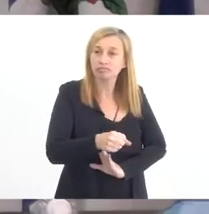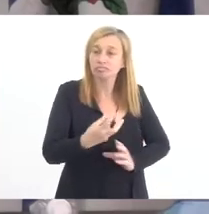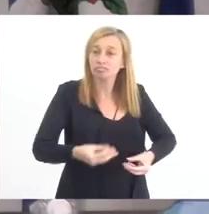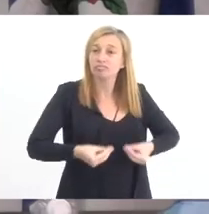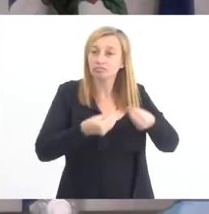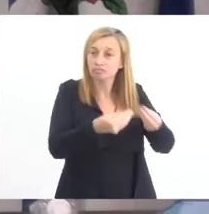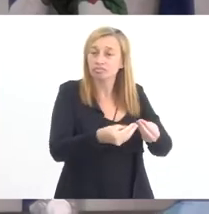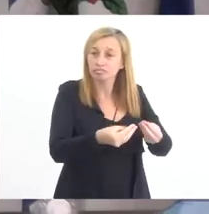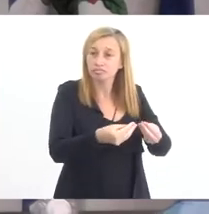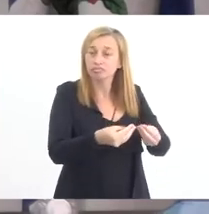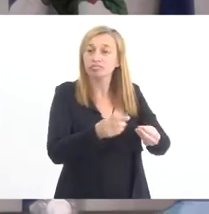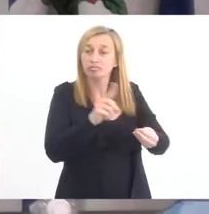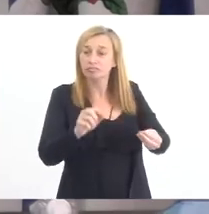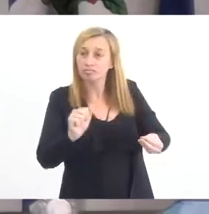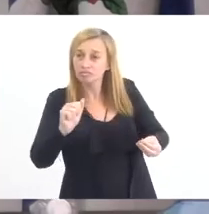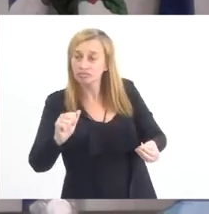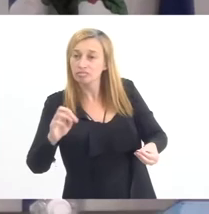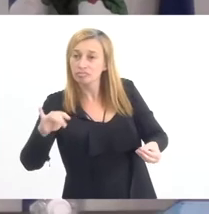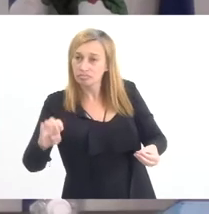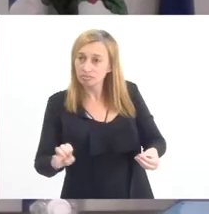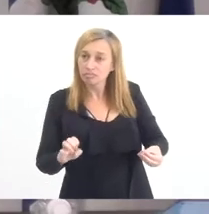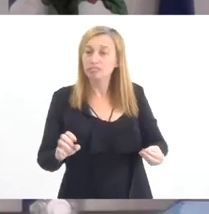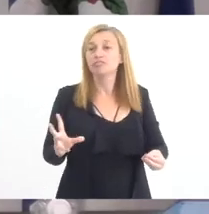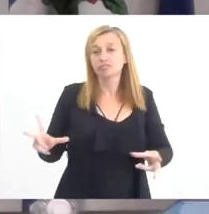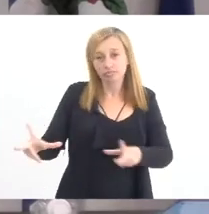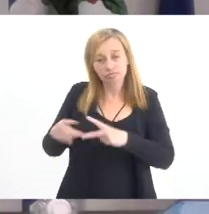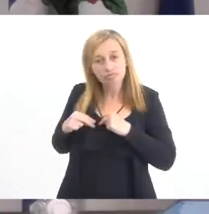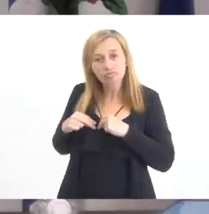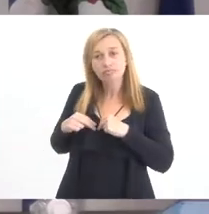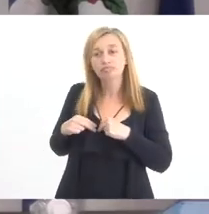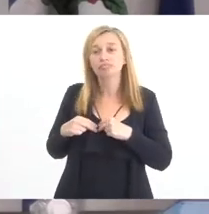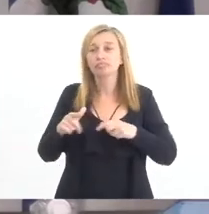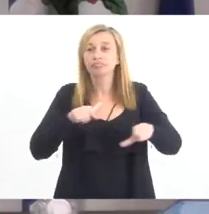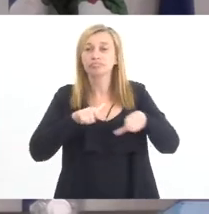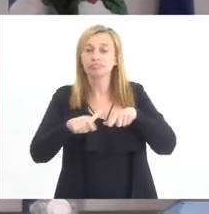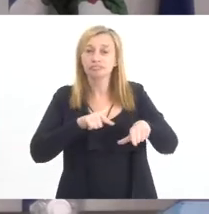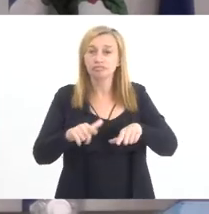entregaremos à Zona Oeste o que a Zona Oeste merece. Serviço